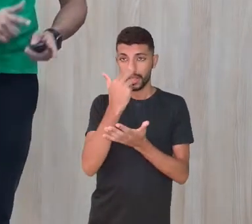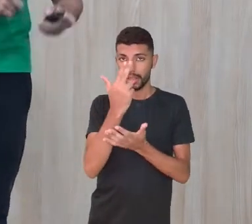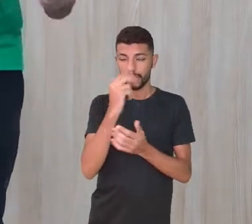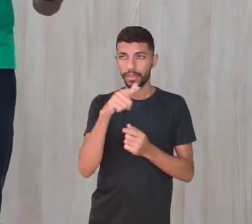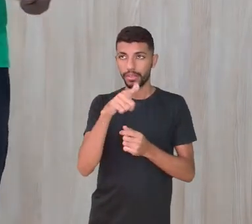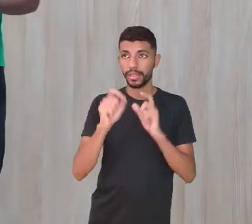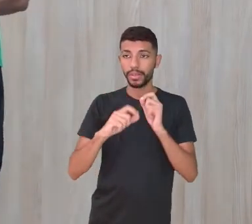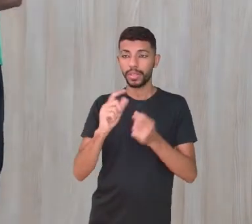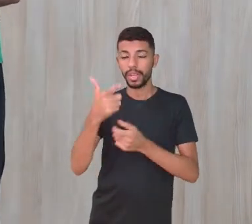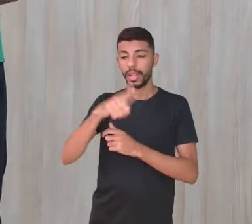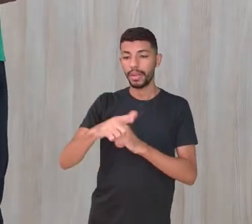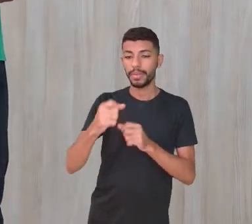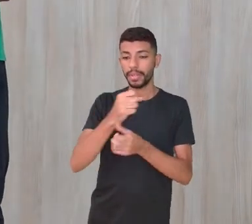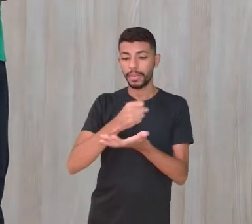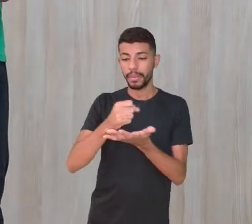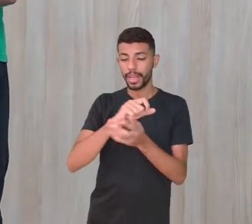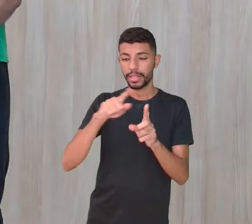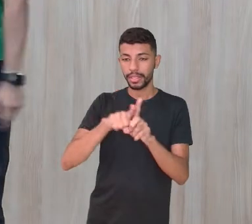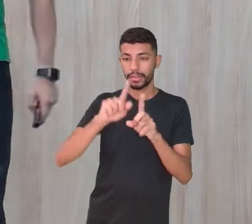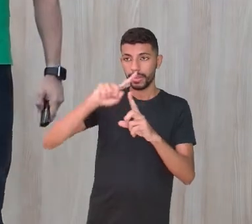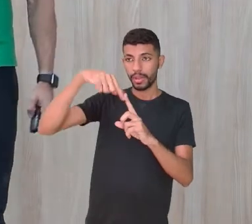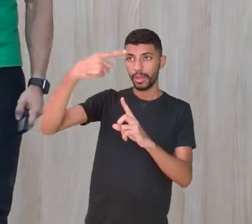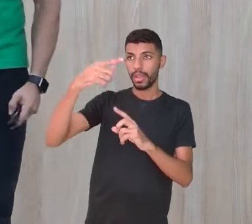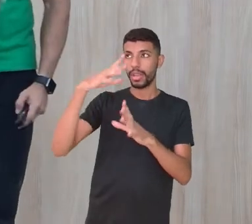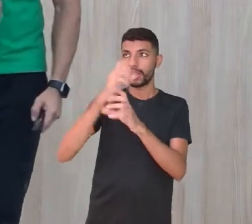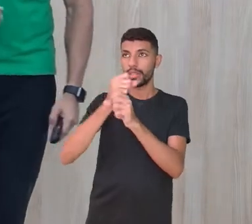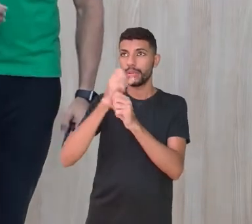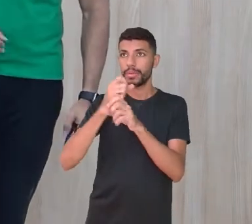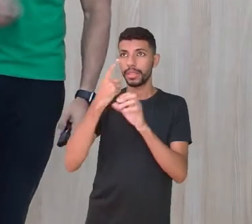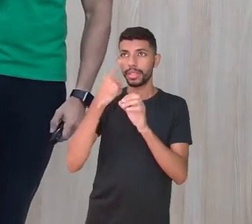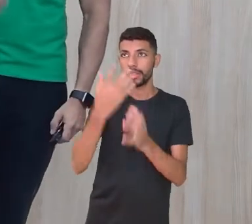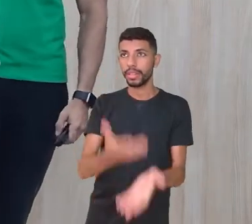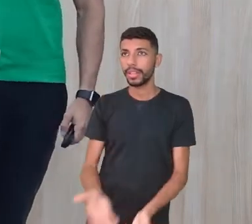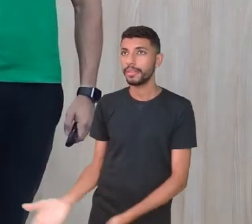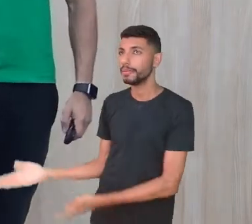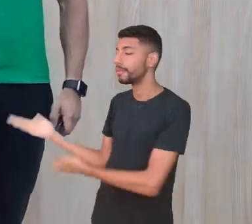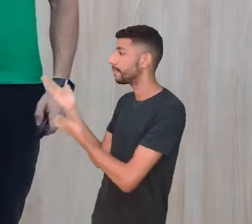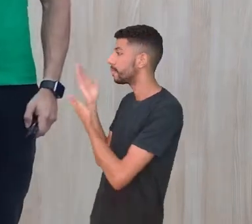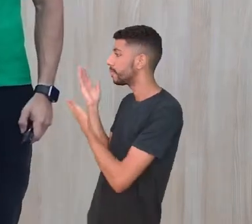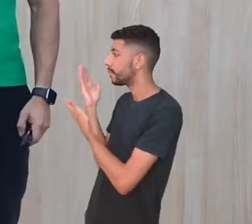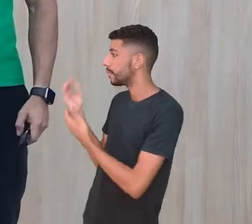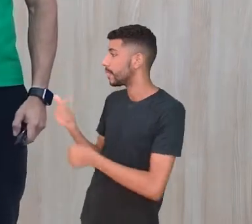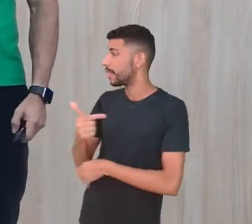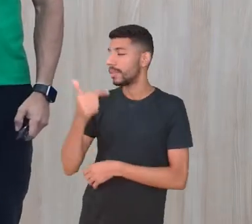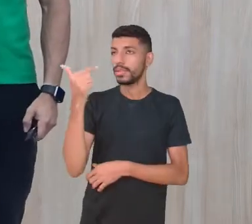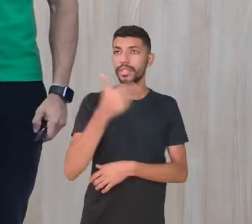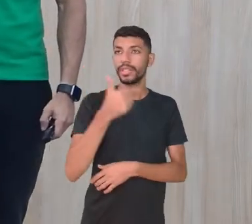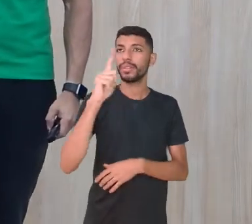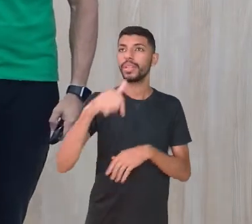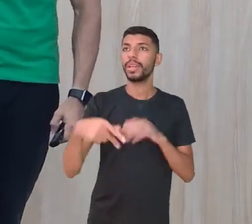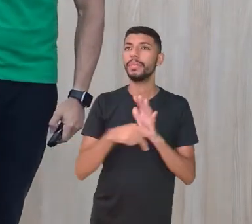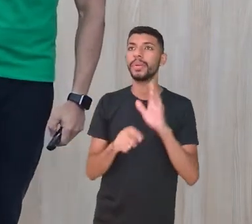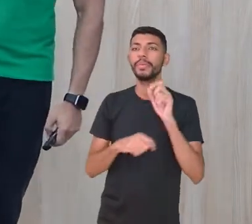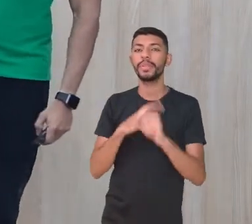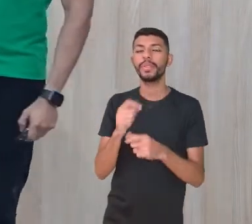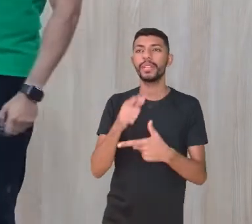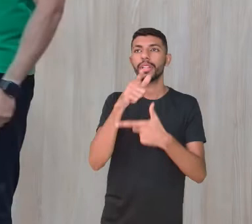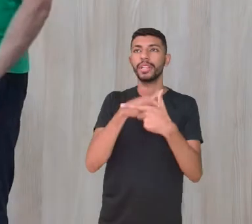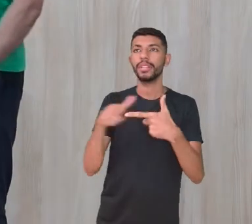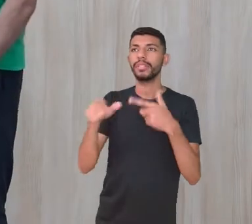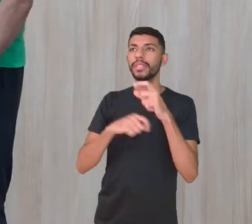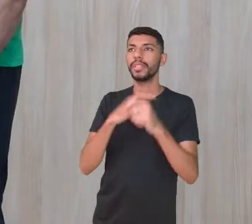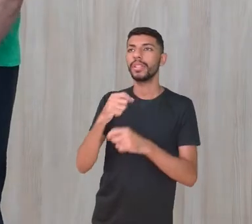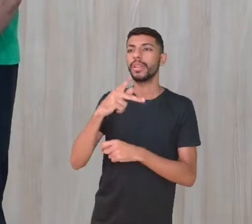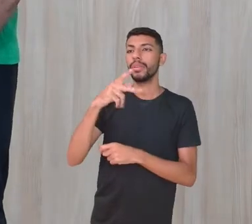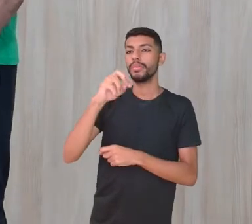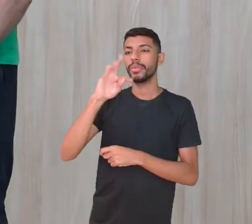base e somar os expoentes, certo? Vamos agora para a segunda propriedade, que é a divisão de